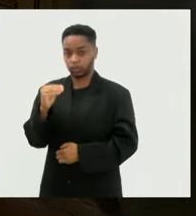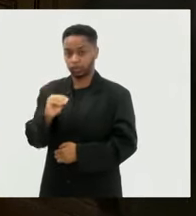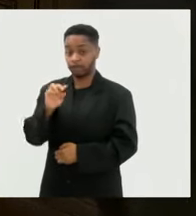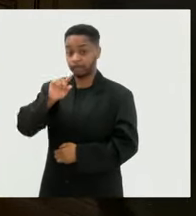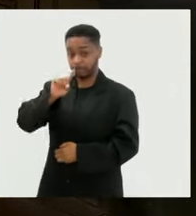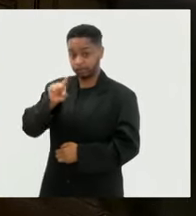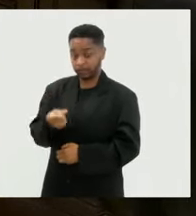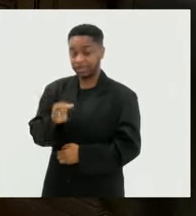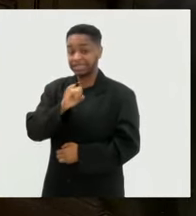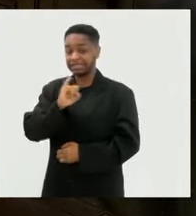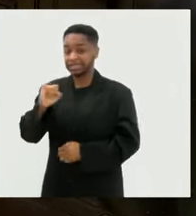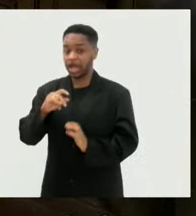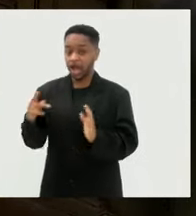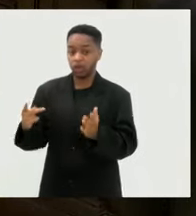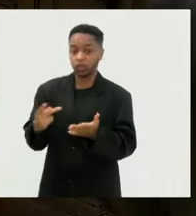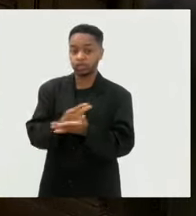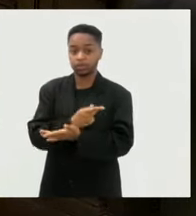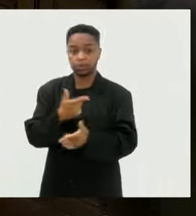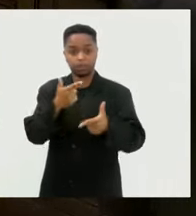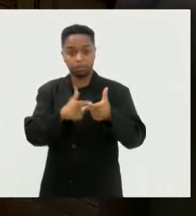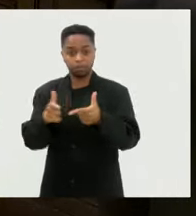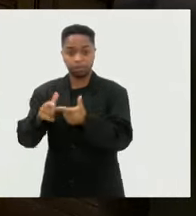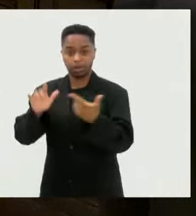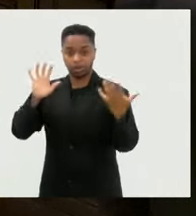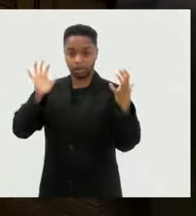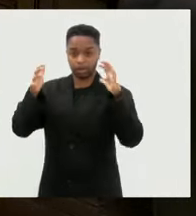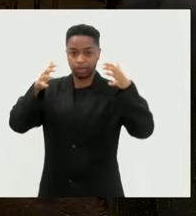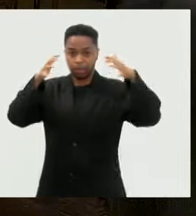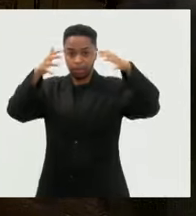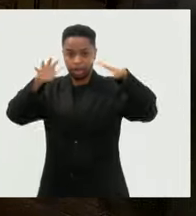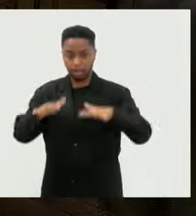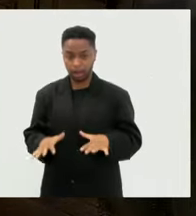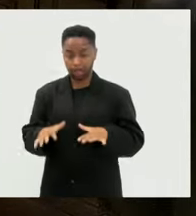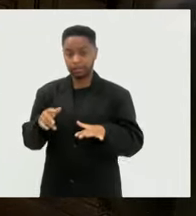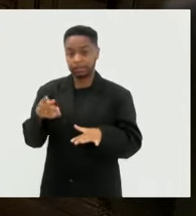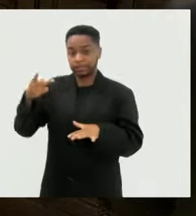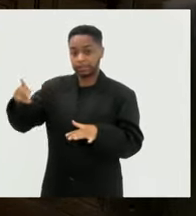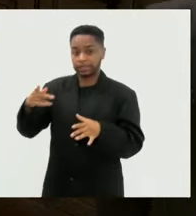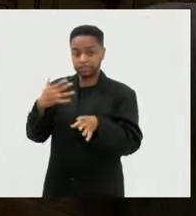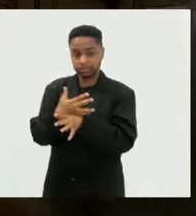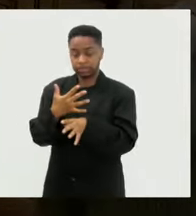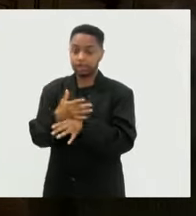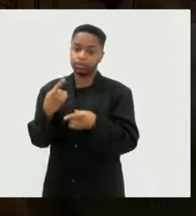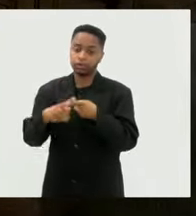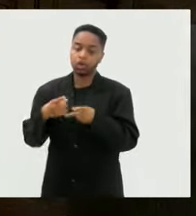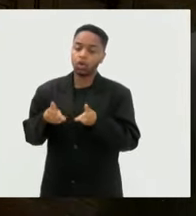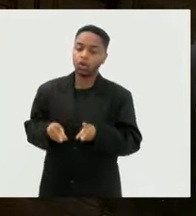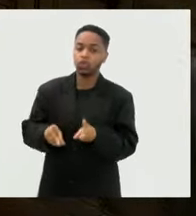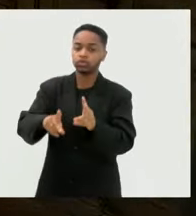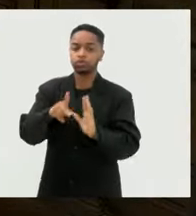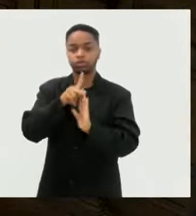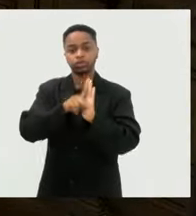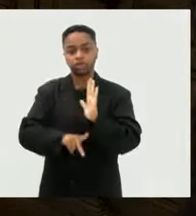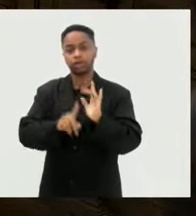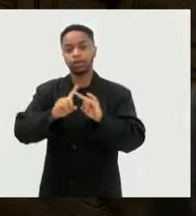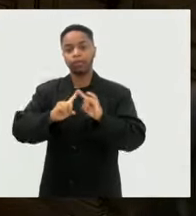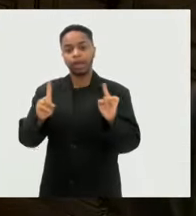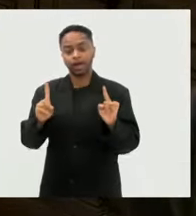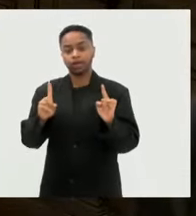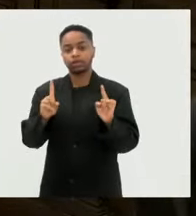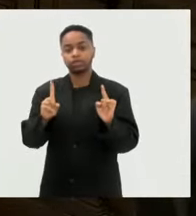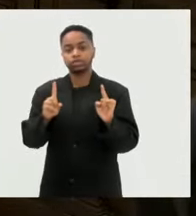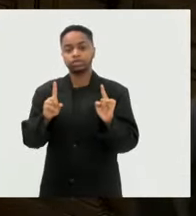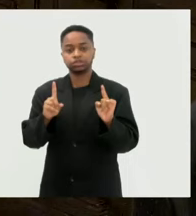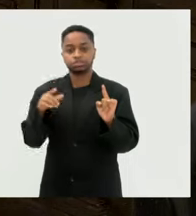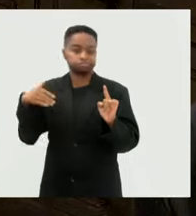ocorrer calamidade pública no aludido município. O projeto fica em pé, já valendo para o dia